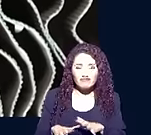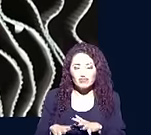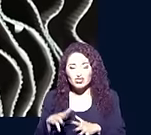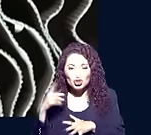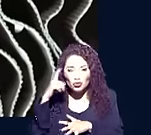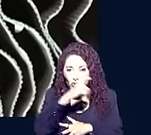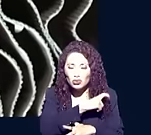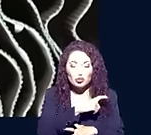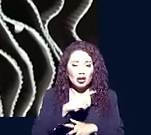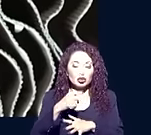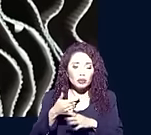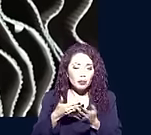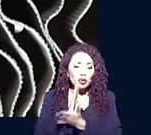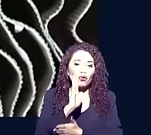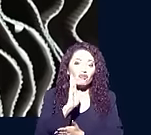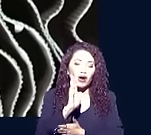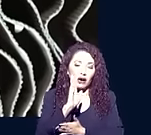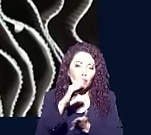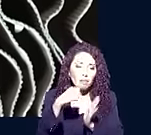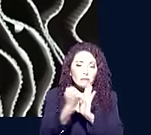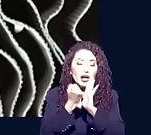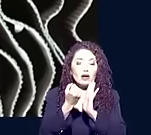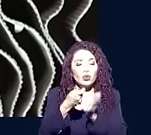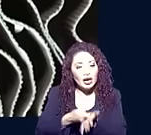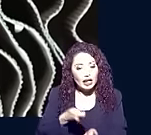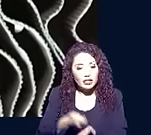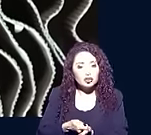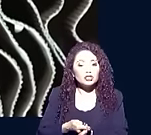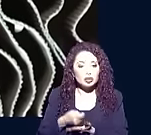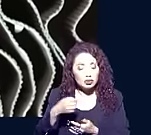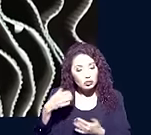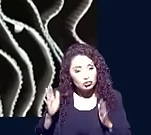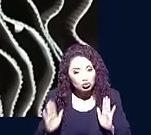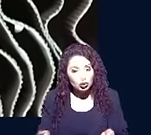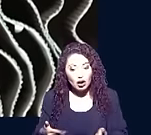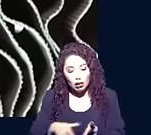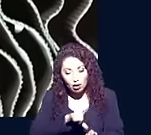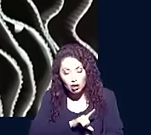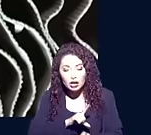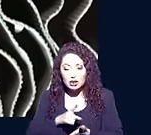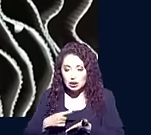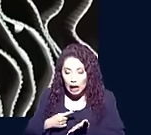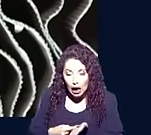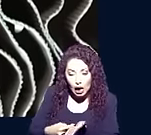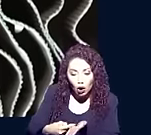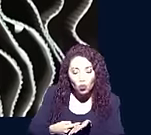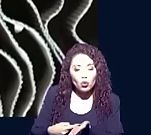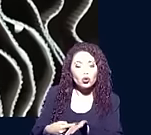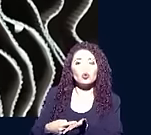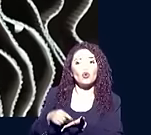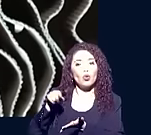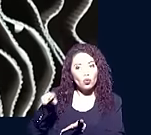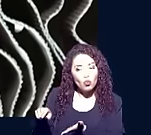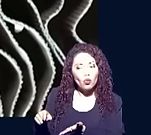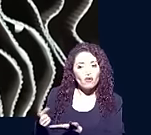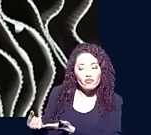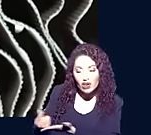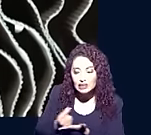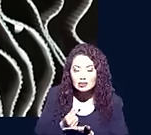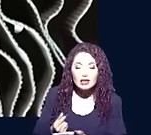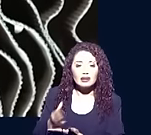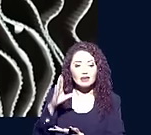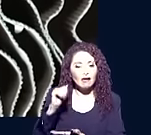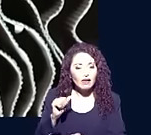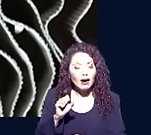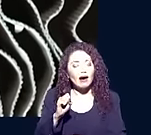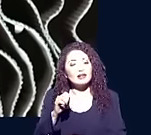Então o texto que foi votado no PL das garantias foi acordado com fazenda com Casa Civil com planejamento